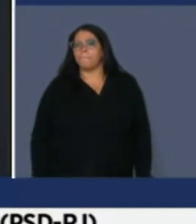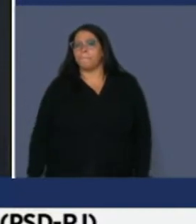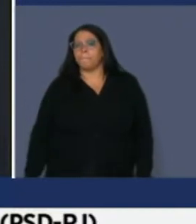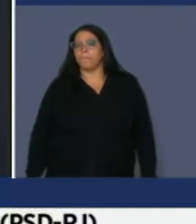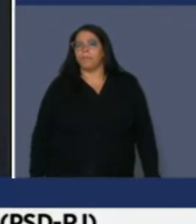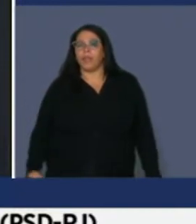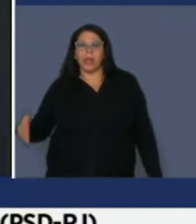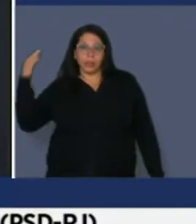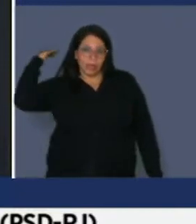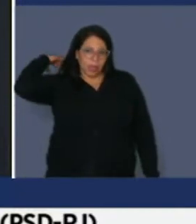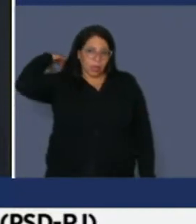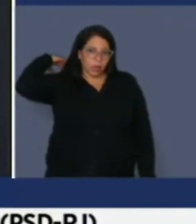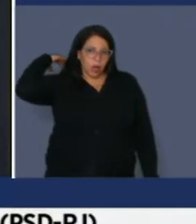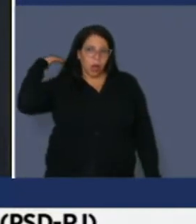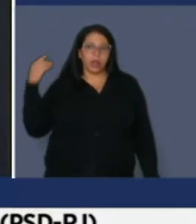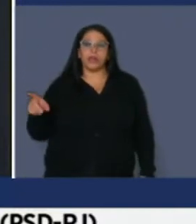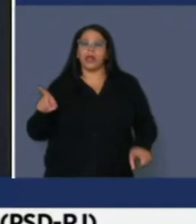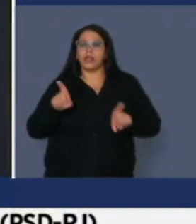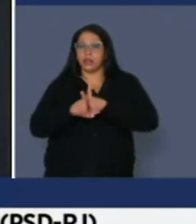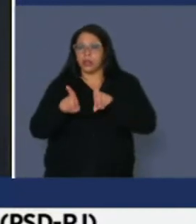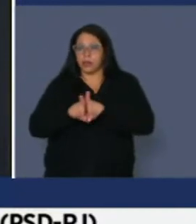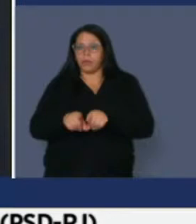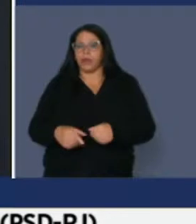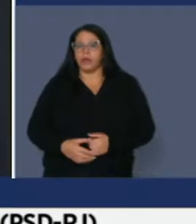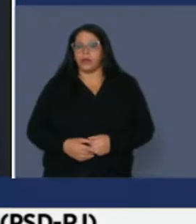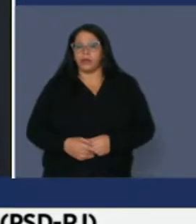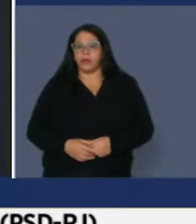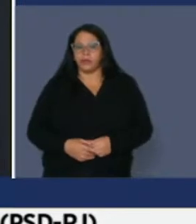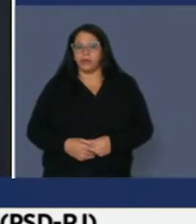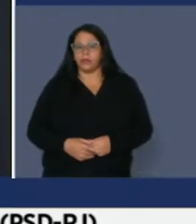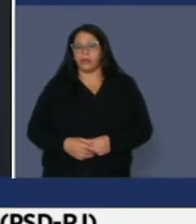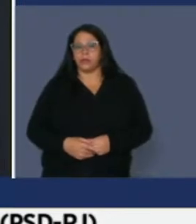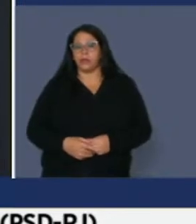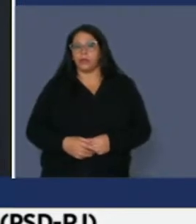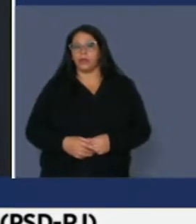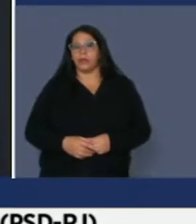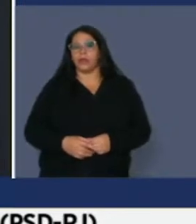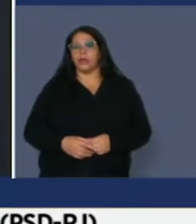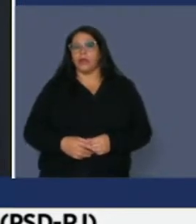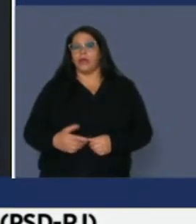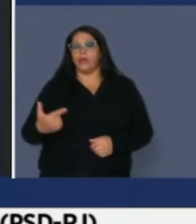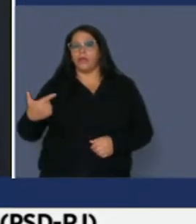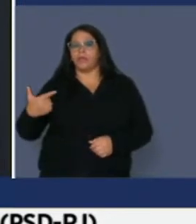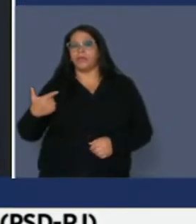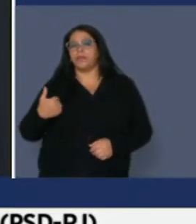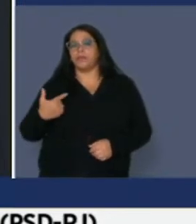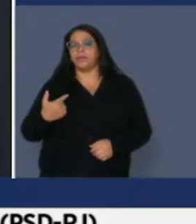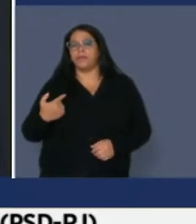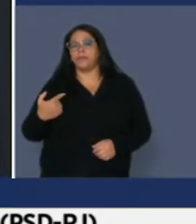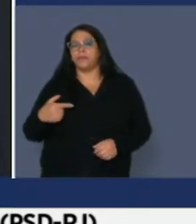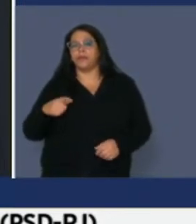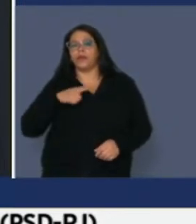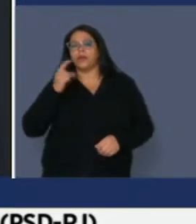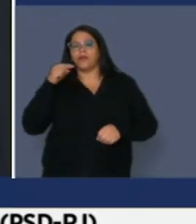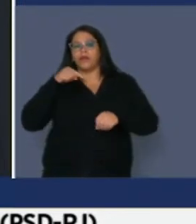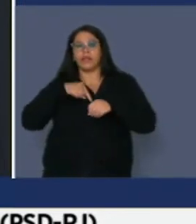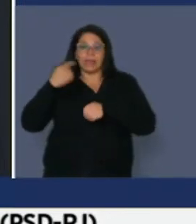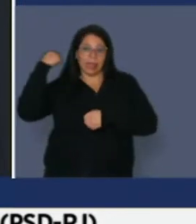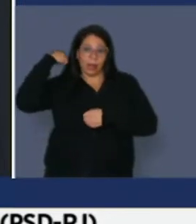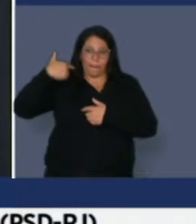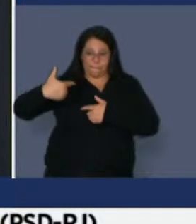Nas costas, muito provavelmente, as que transfixaram ou que entraram pelas